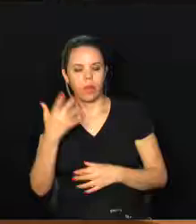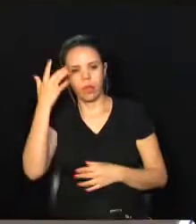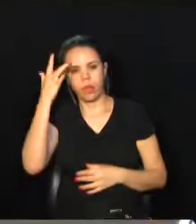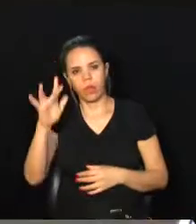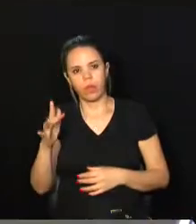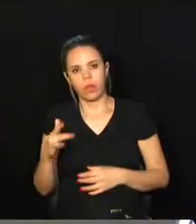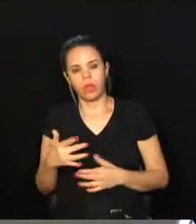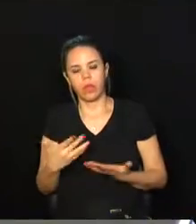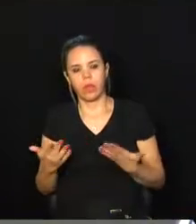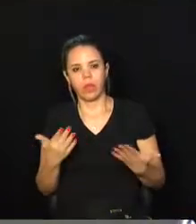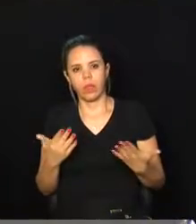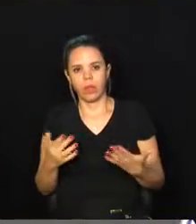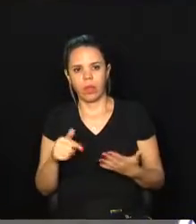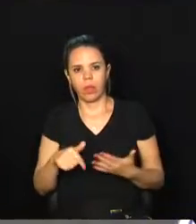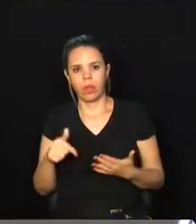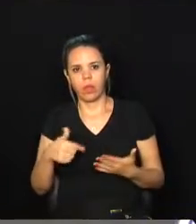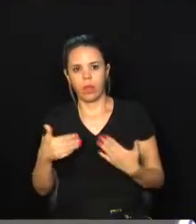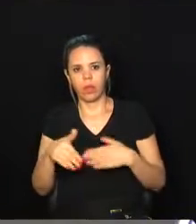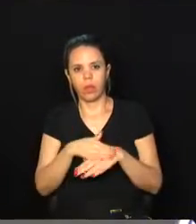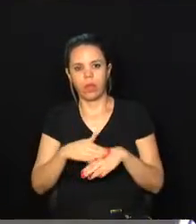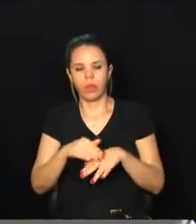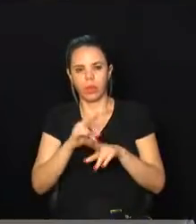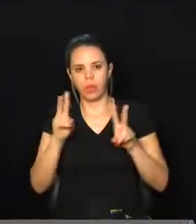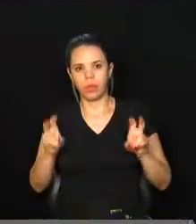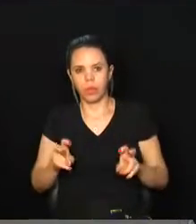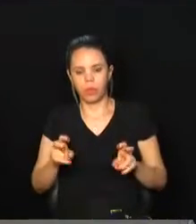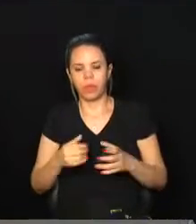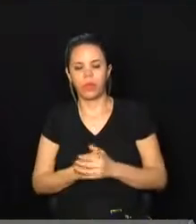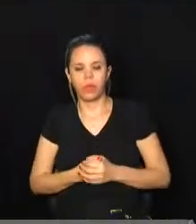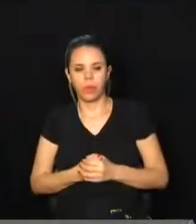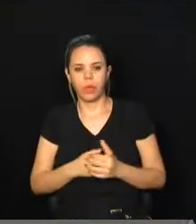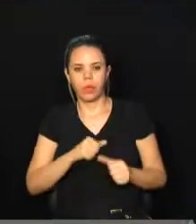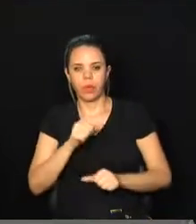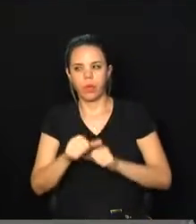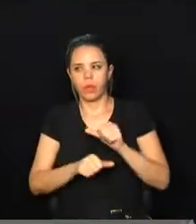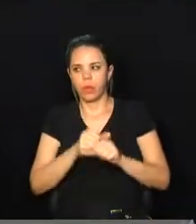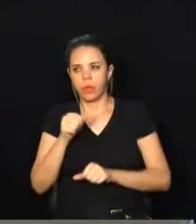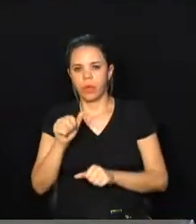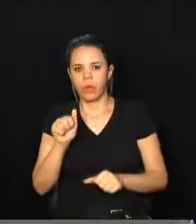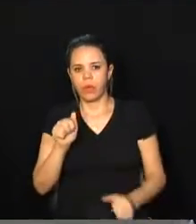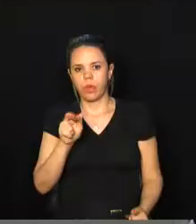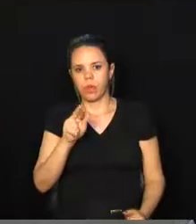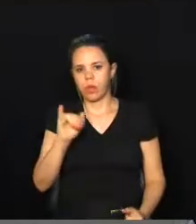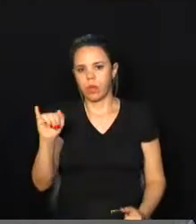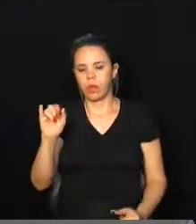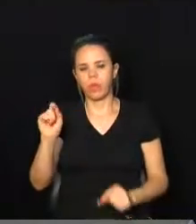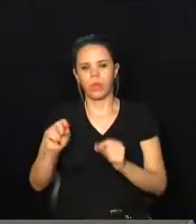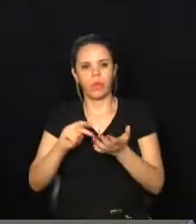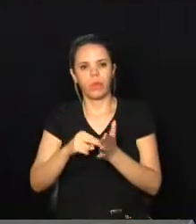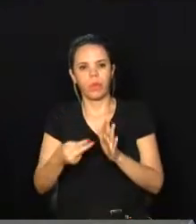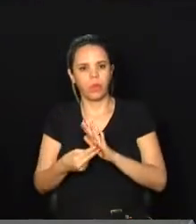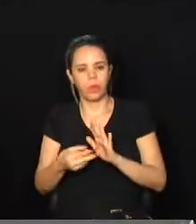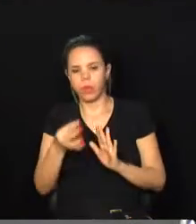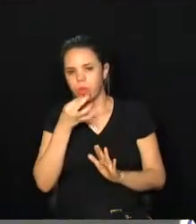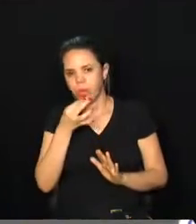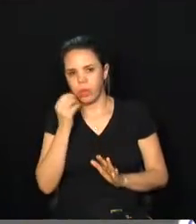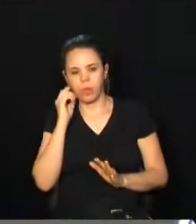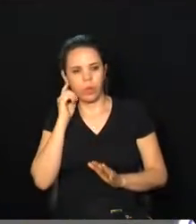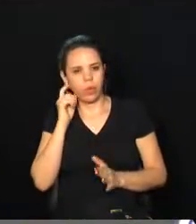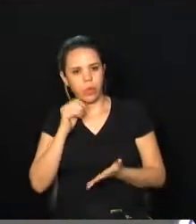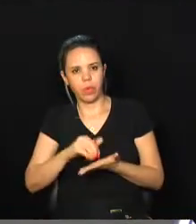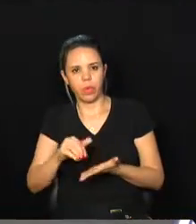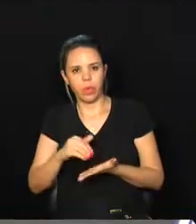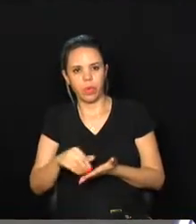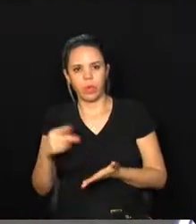não saiba, talvez, a nossa conversa em relação às mudanças do ARI, a gente sugeriu para o